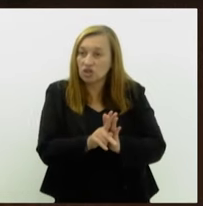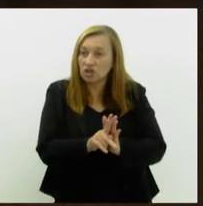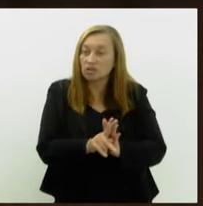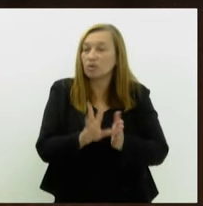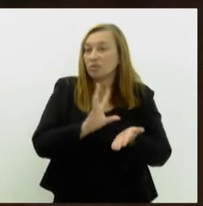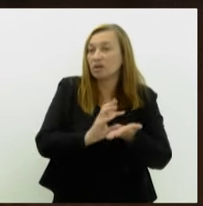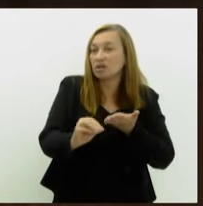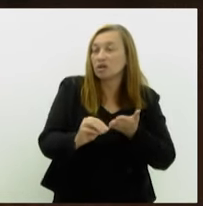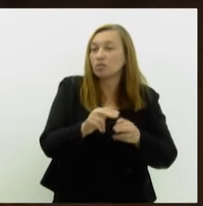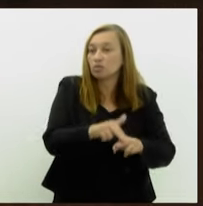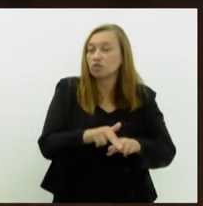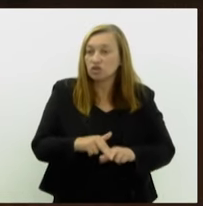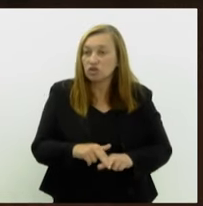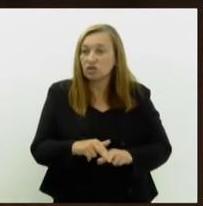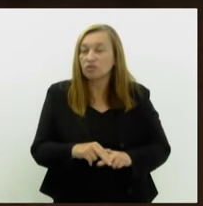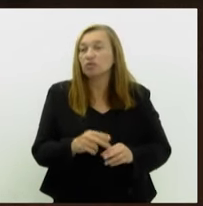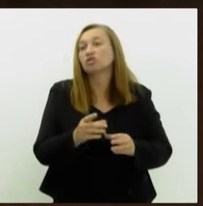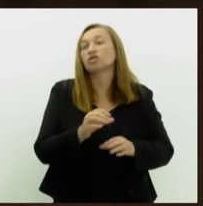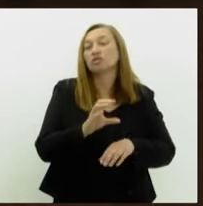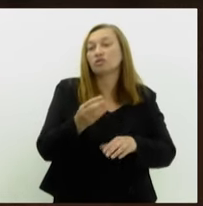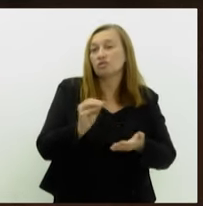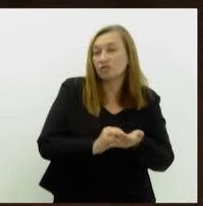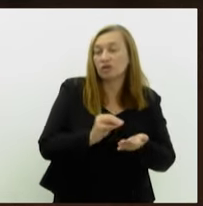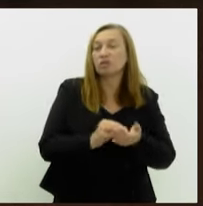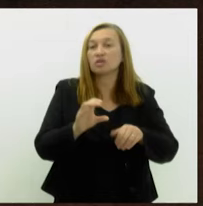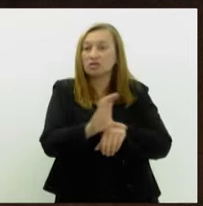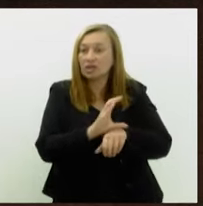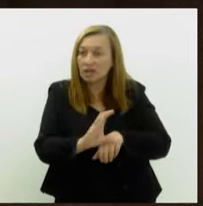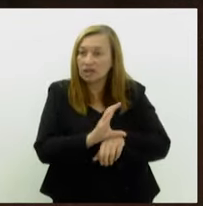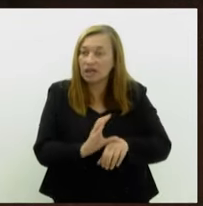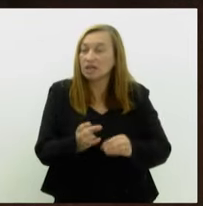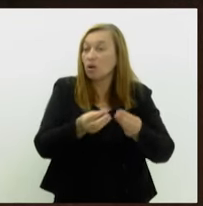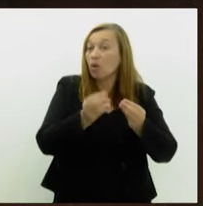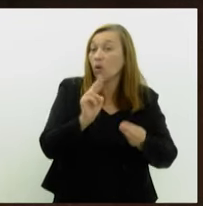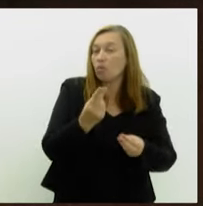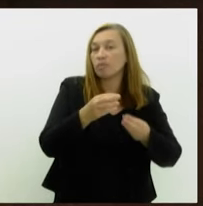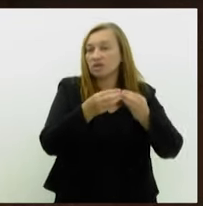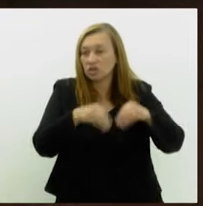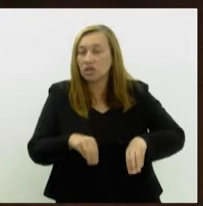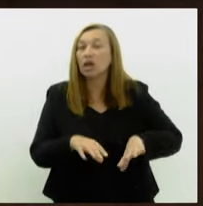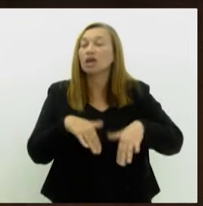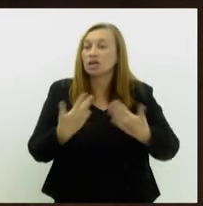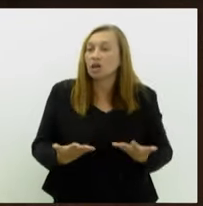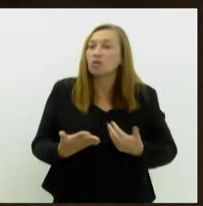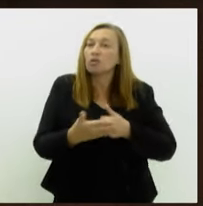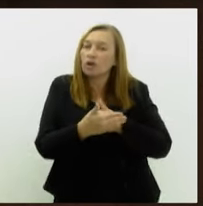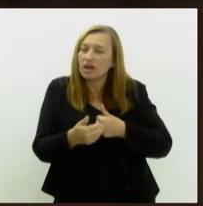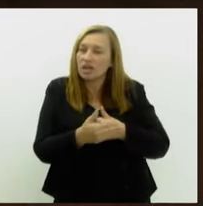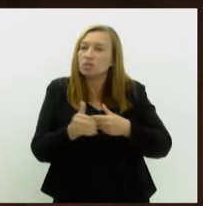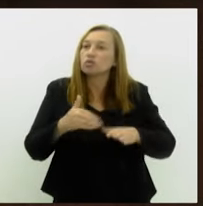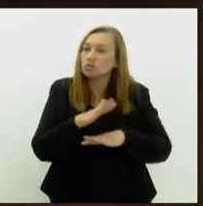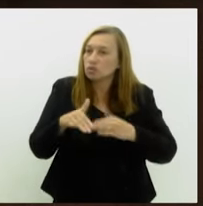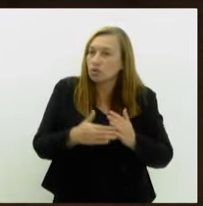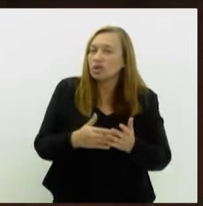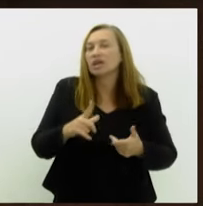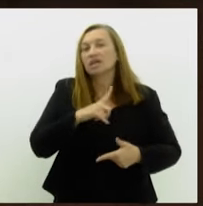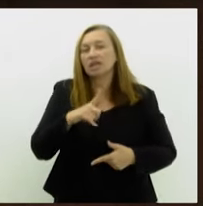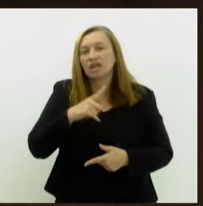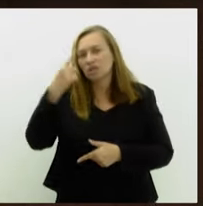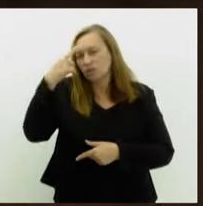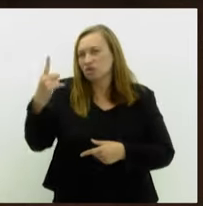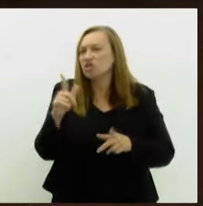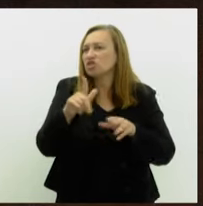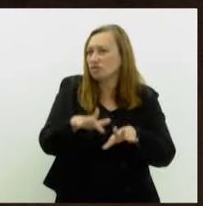prejudicabilidade ou de uma inconstitucionalidade. Então, eu, com todo o carinho, a gente tem embates no campo